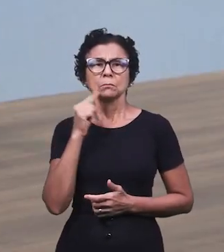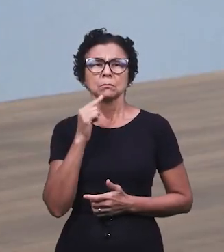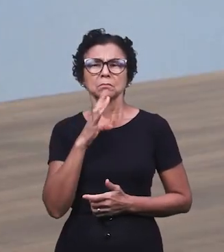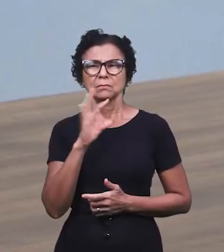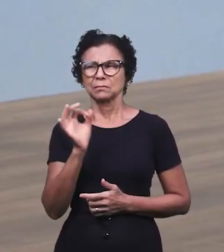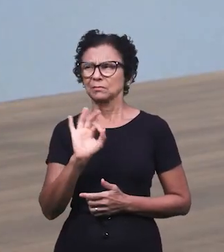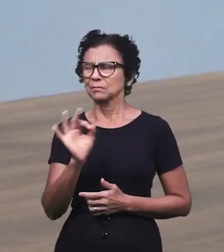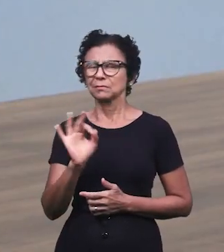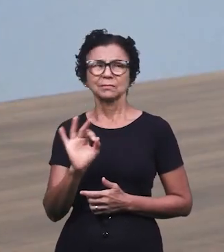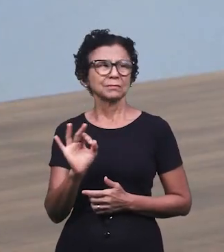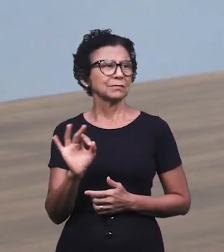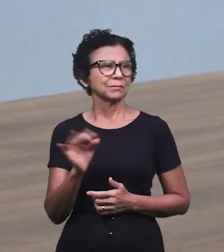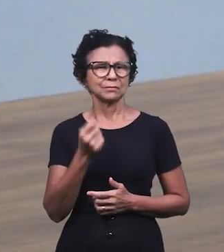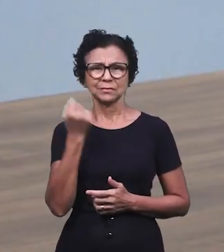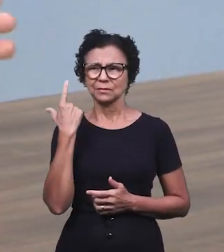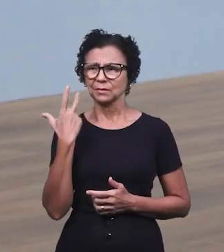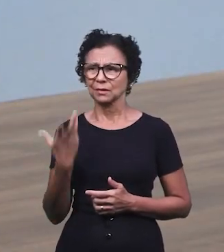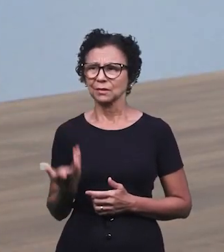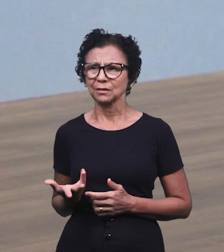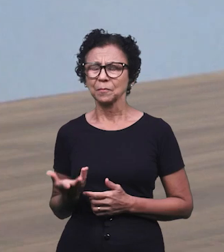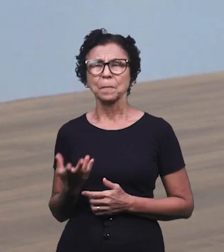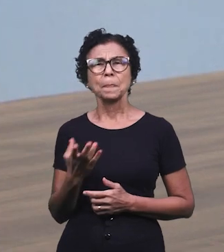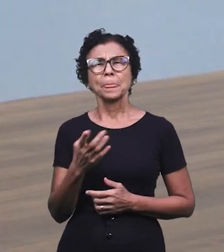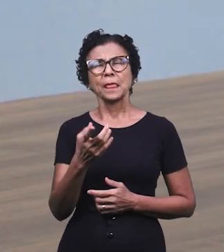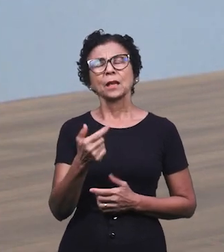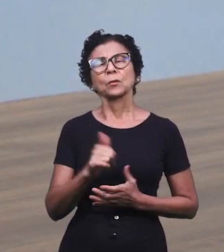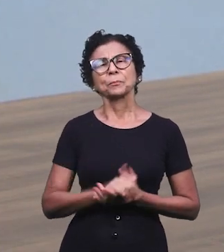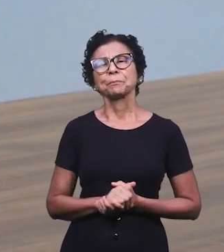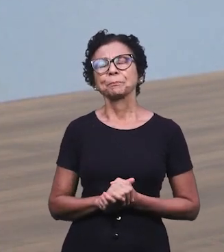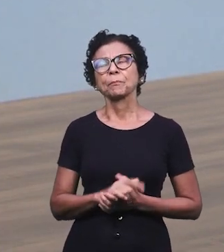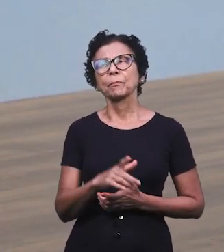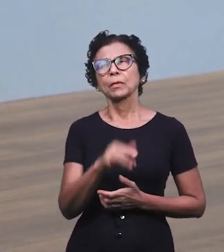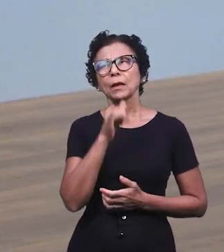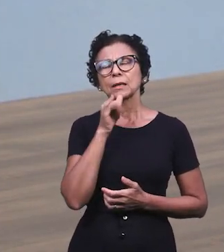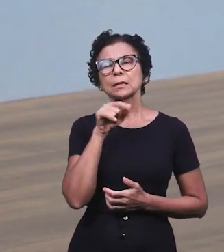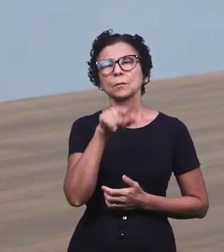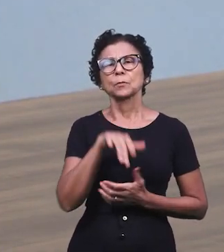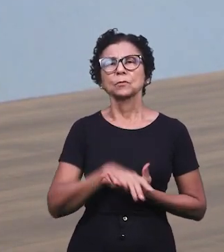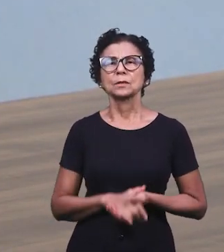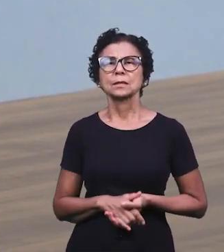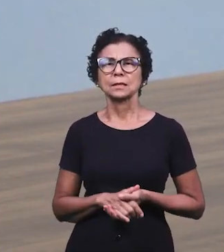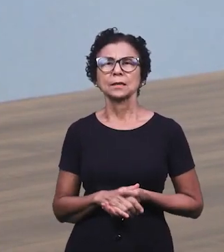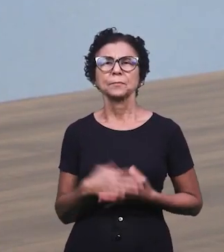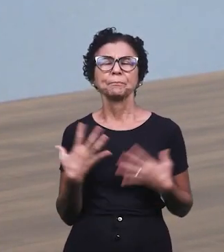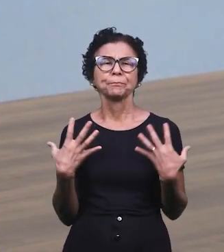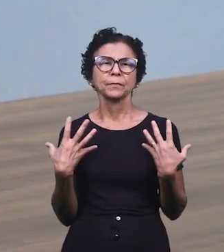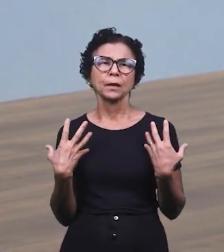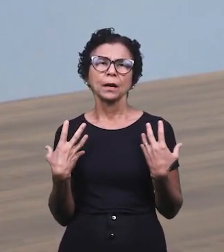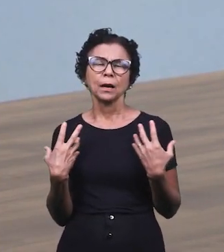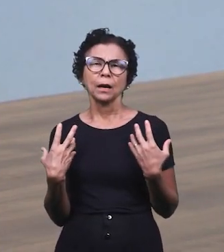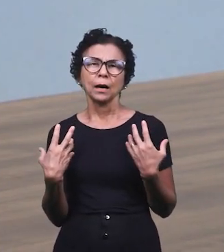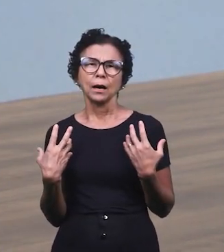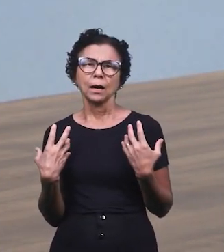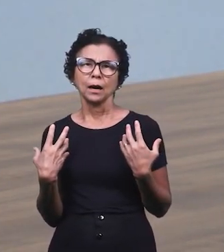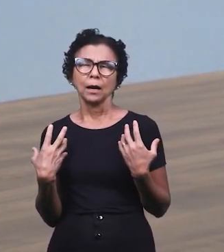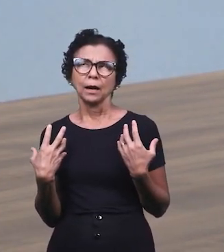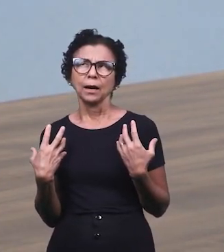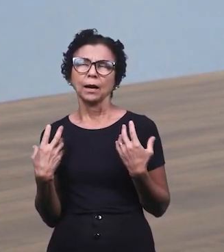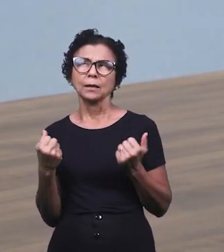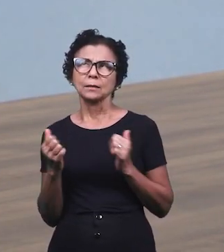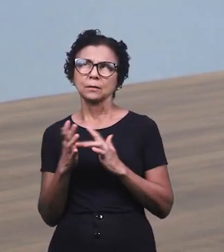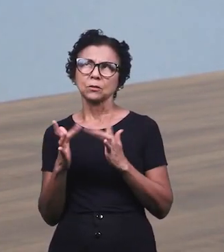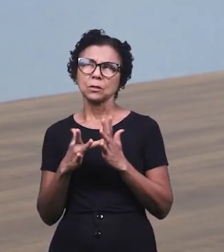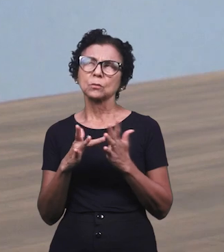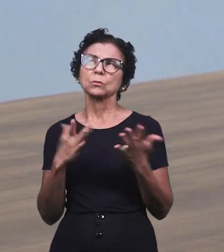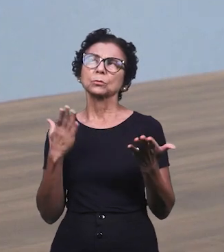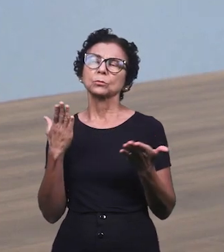tem noção. Né? Como nós, quando a gente chega na igreja, né? Quando a gente se converte, fala de obra, fala de tanta coisa, fica assim, né? Até o